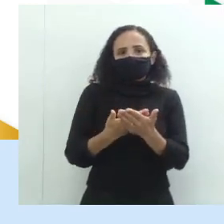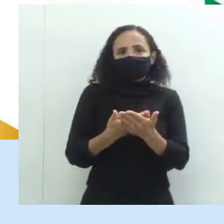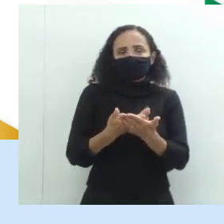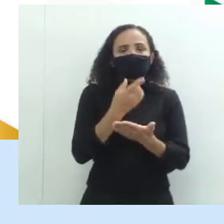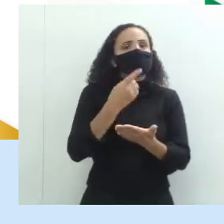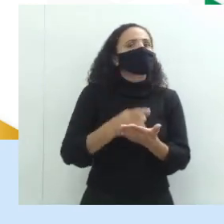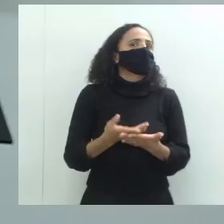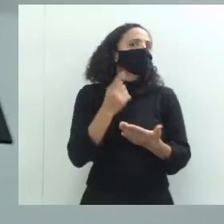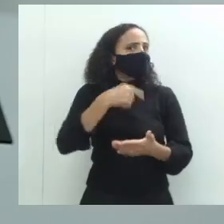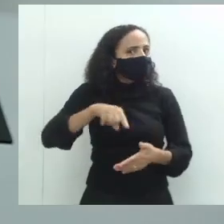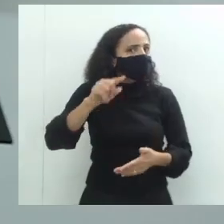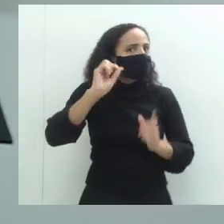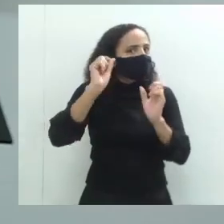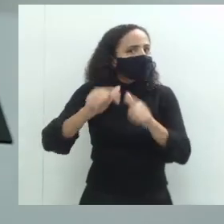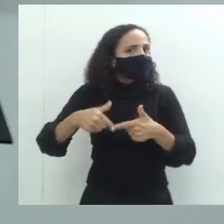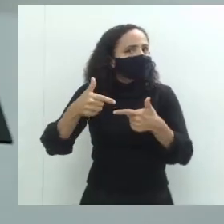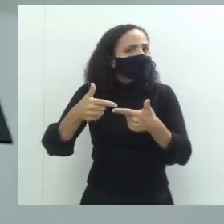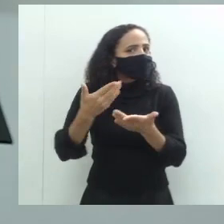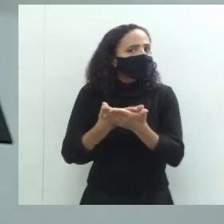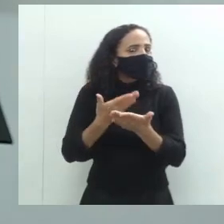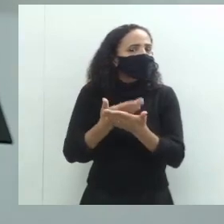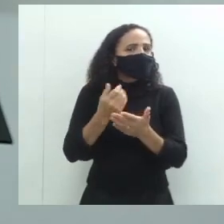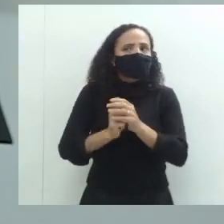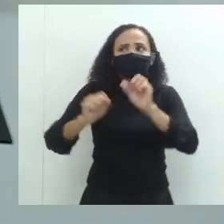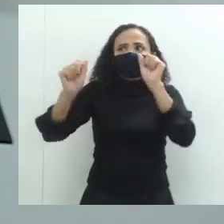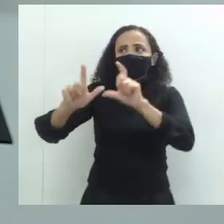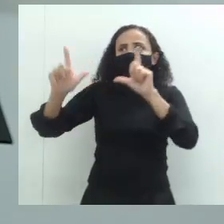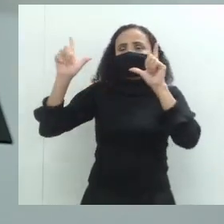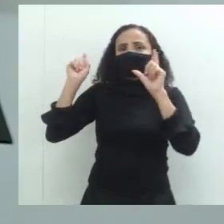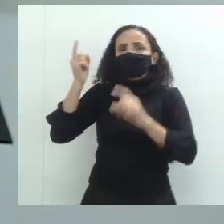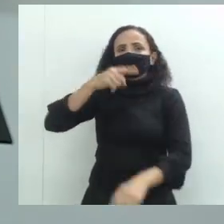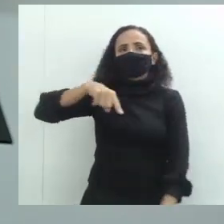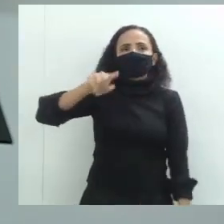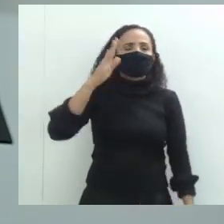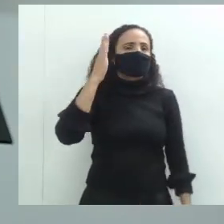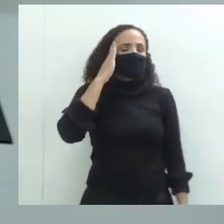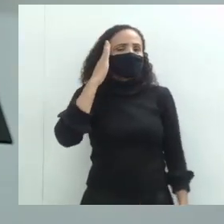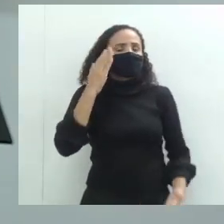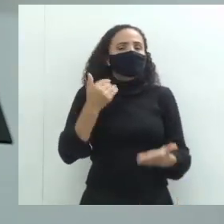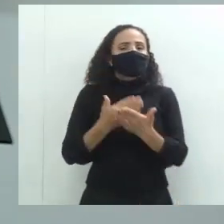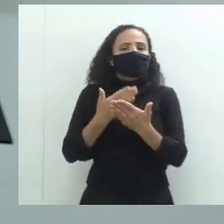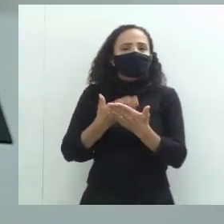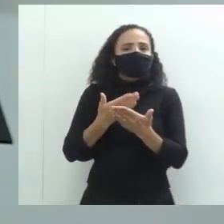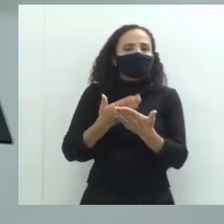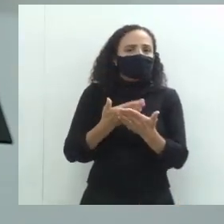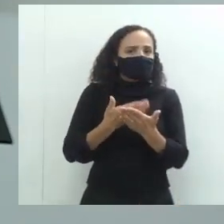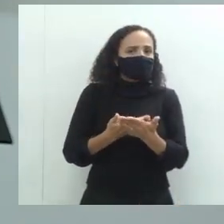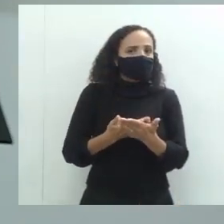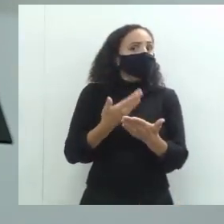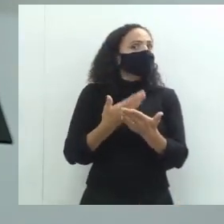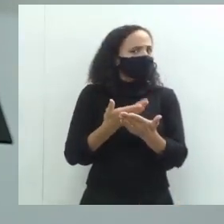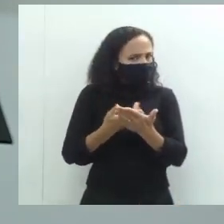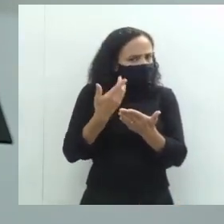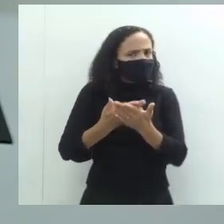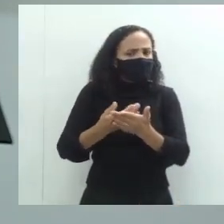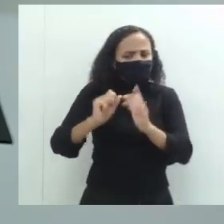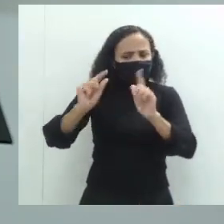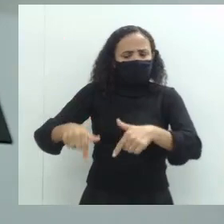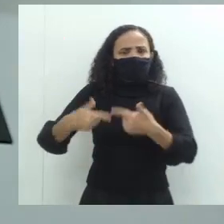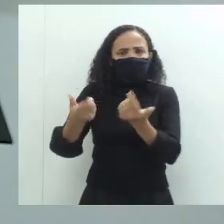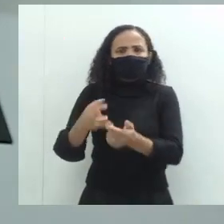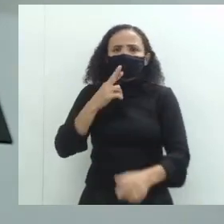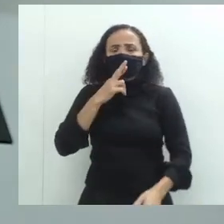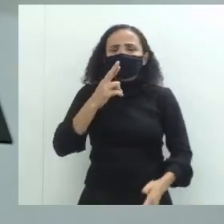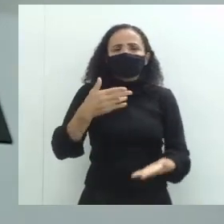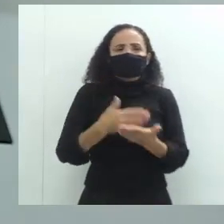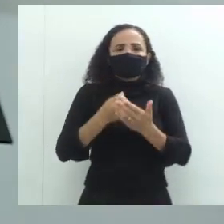encerrar. Faz o teu desafio aí. Cada slide desse tem um desafio para vocês. Na próxima videoaula a gente se encontra. Traz para mim o desafio ou então